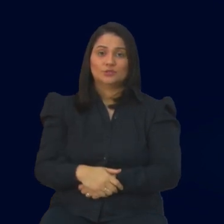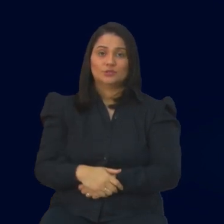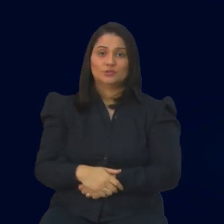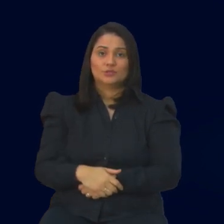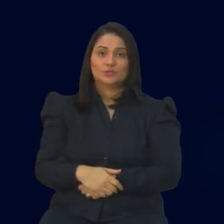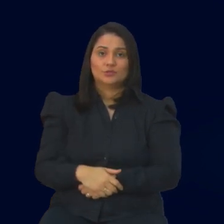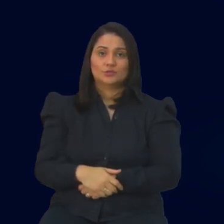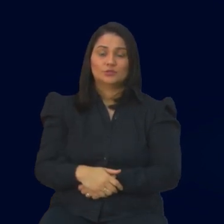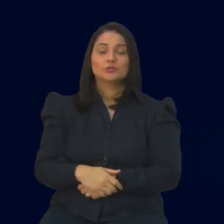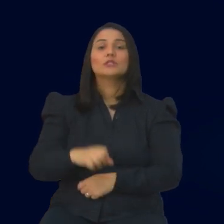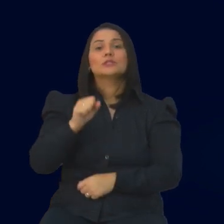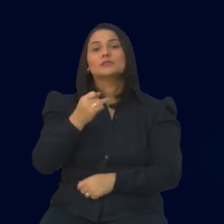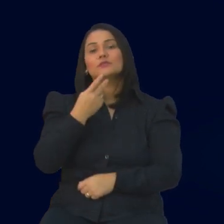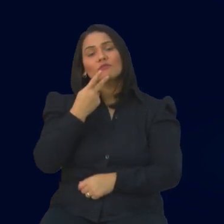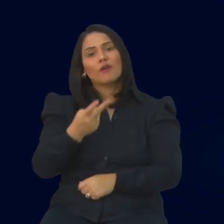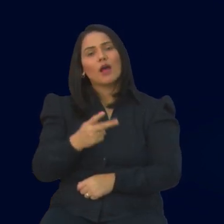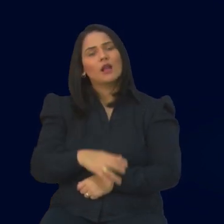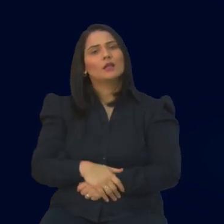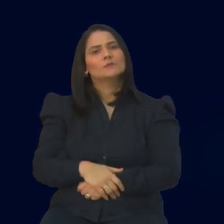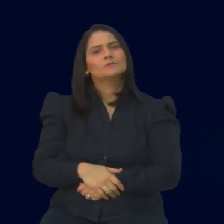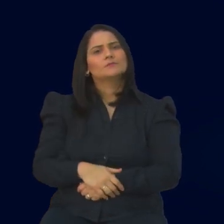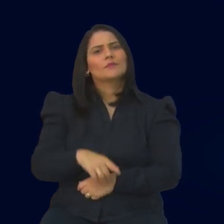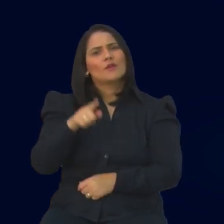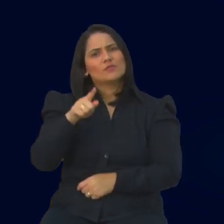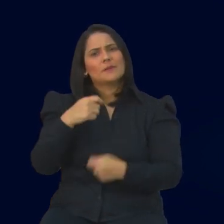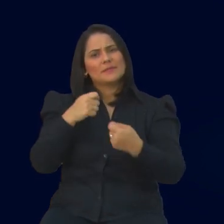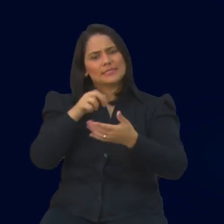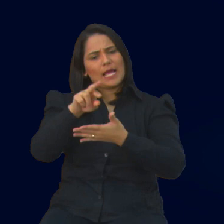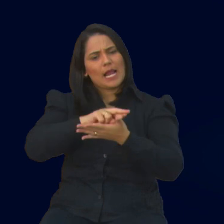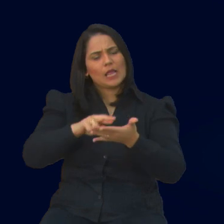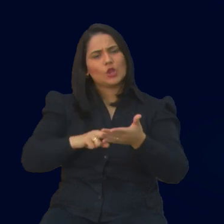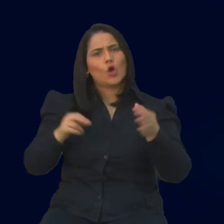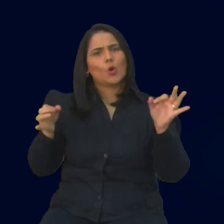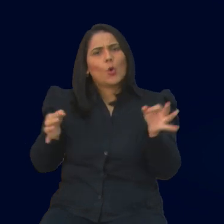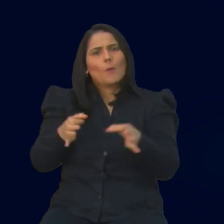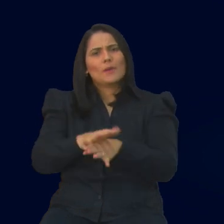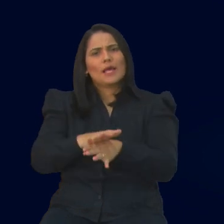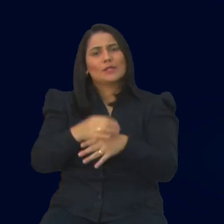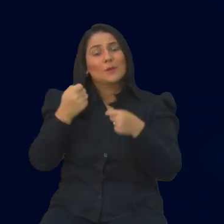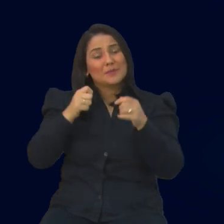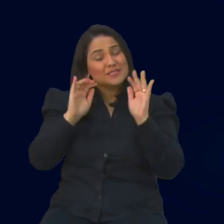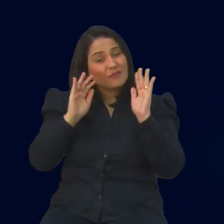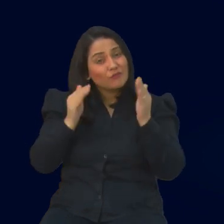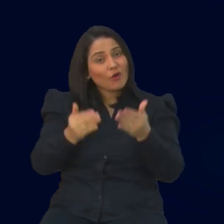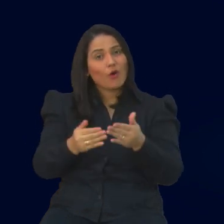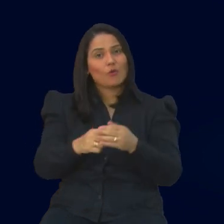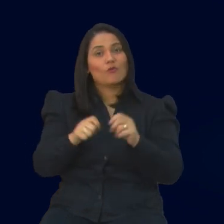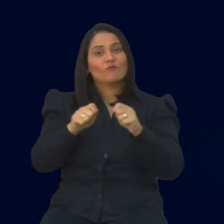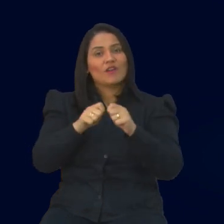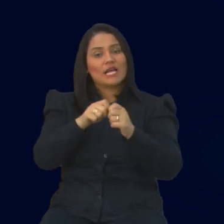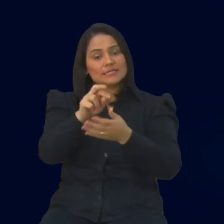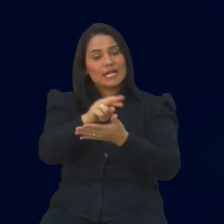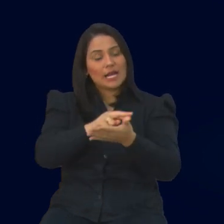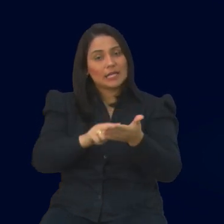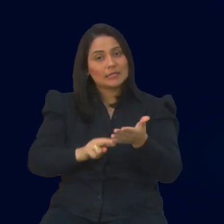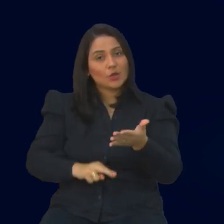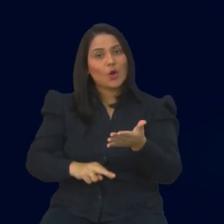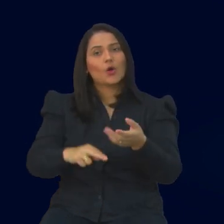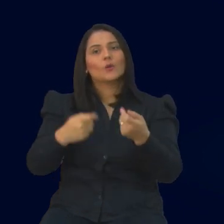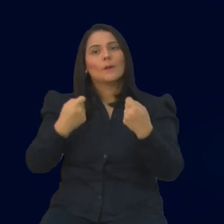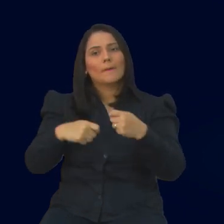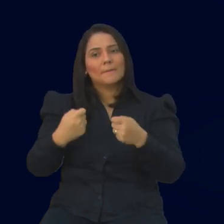Quando você diz, faça um relatório bem completo, seja mais específico. Faça um relatório contendo tais e